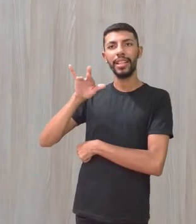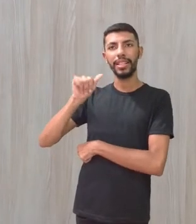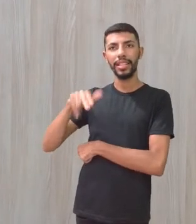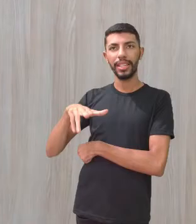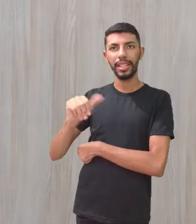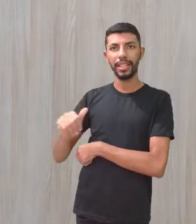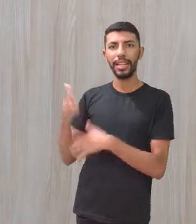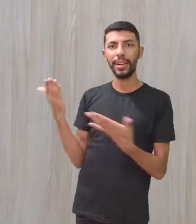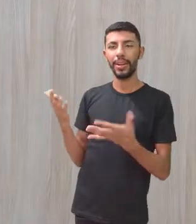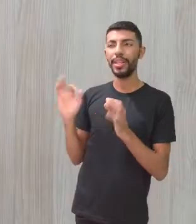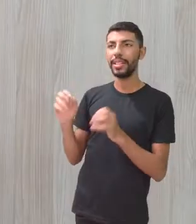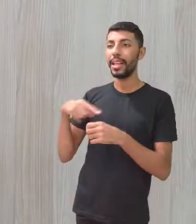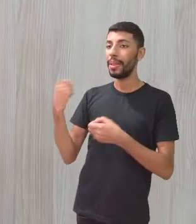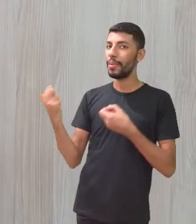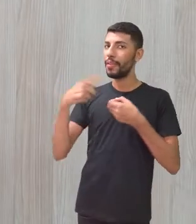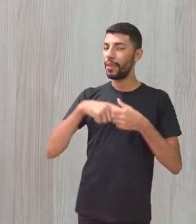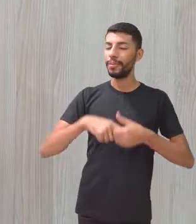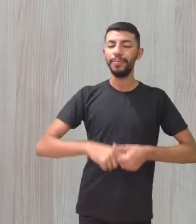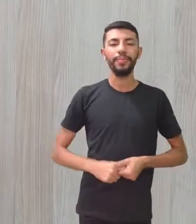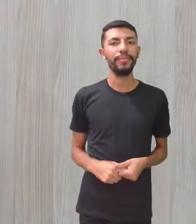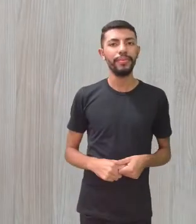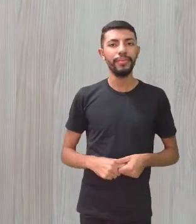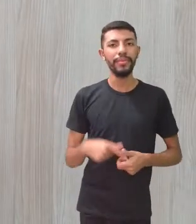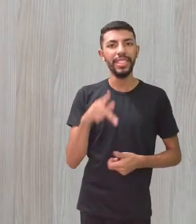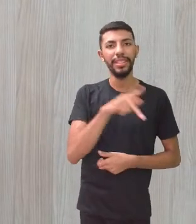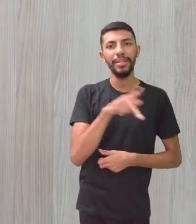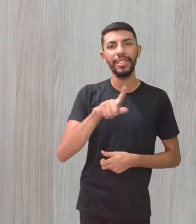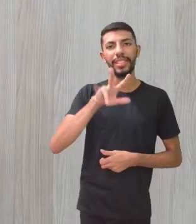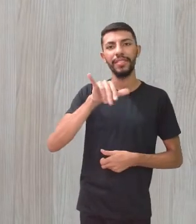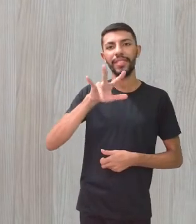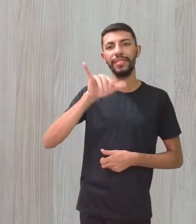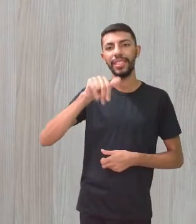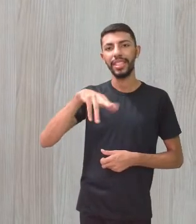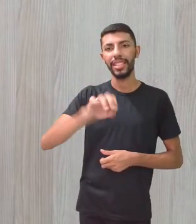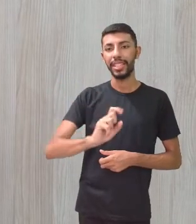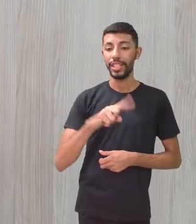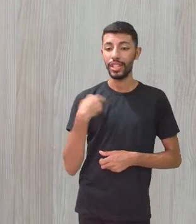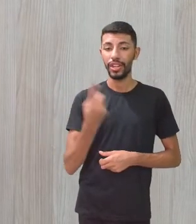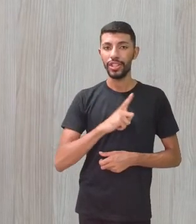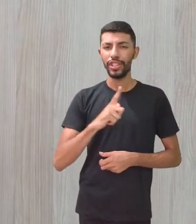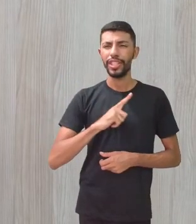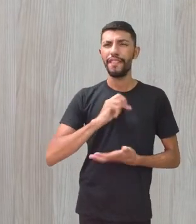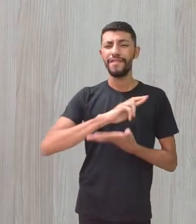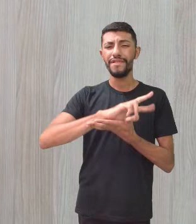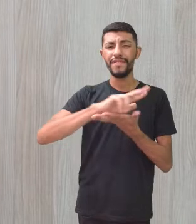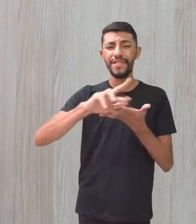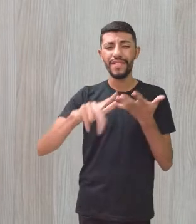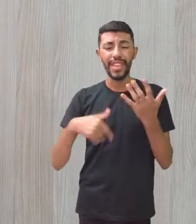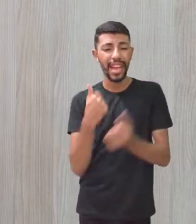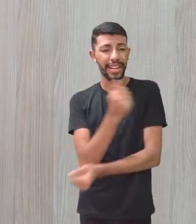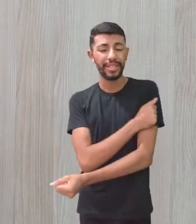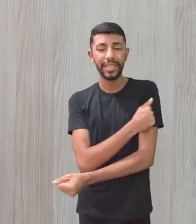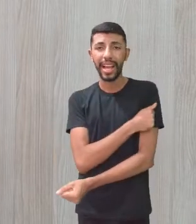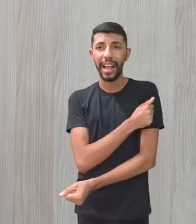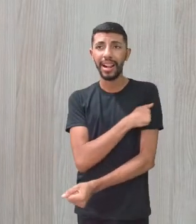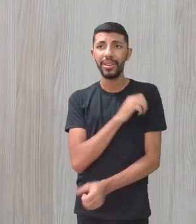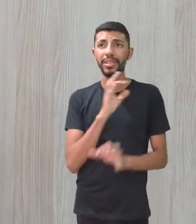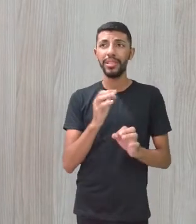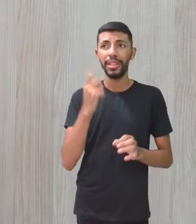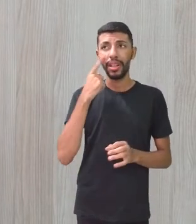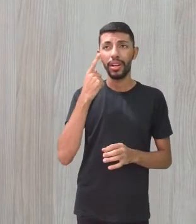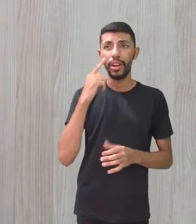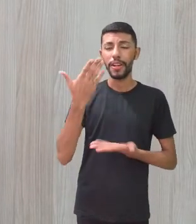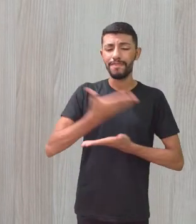aqui. Professora Viviane, tivemos aqui João, David e outros alunos aqui. João